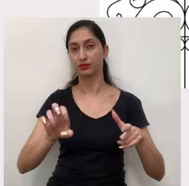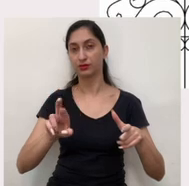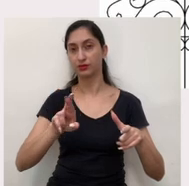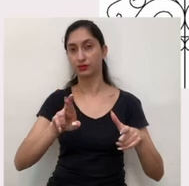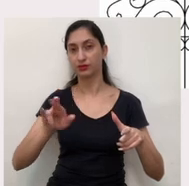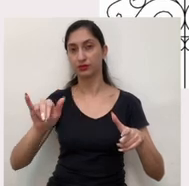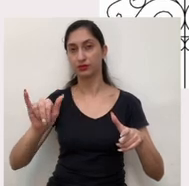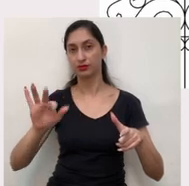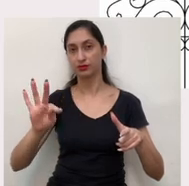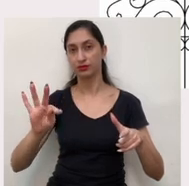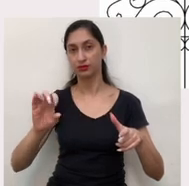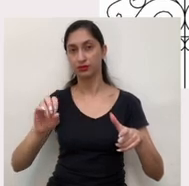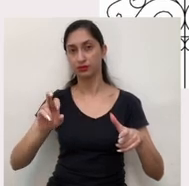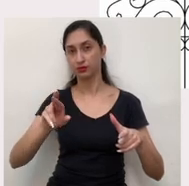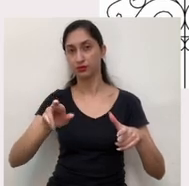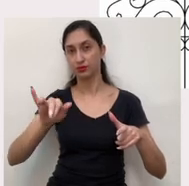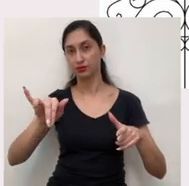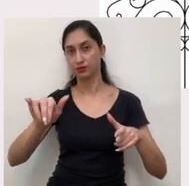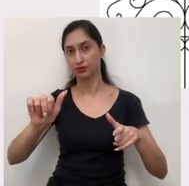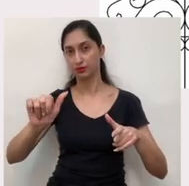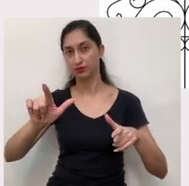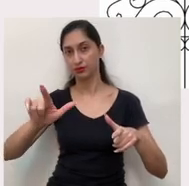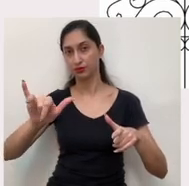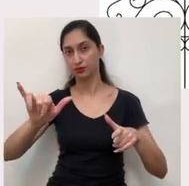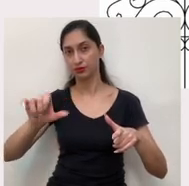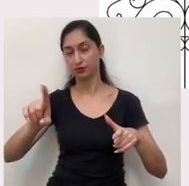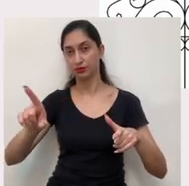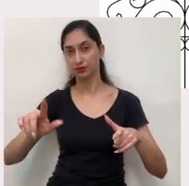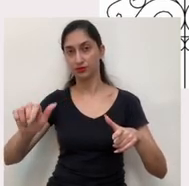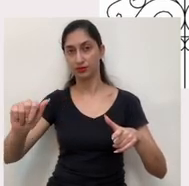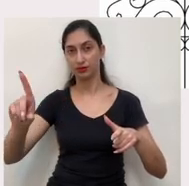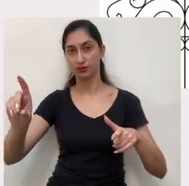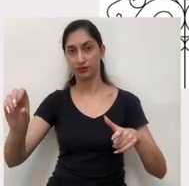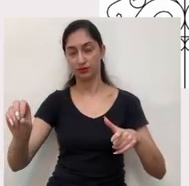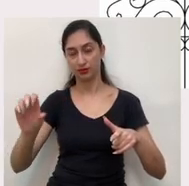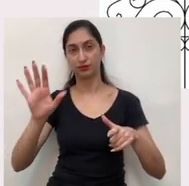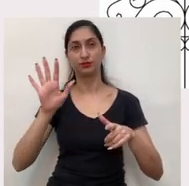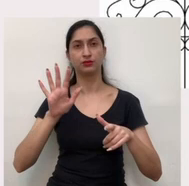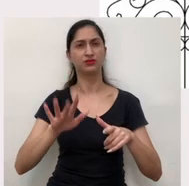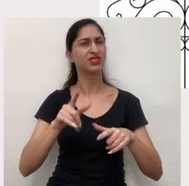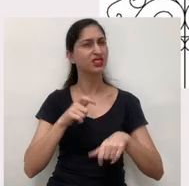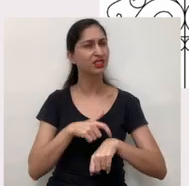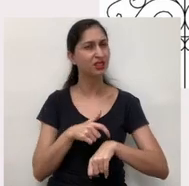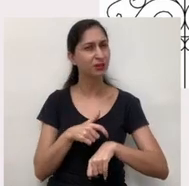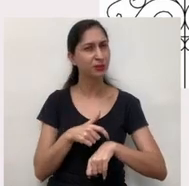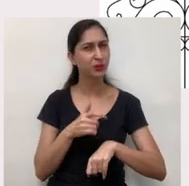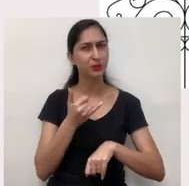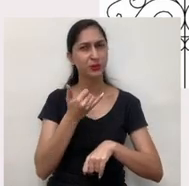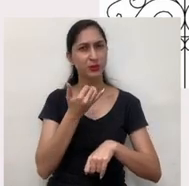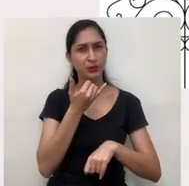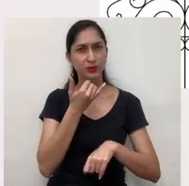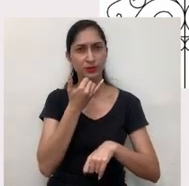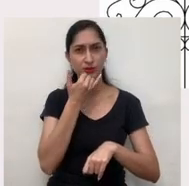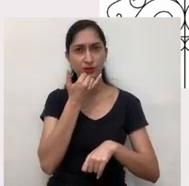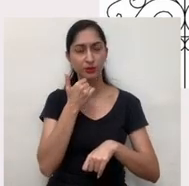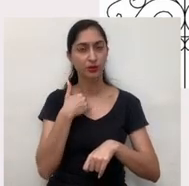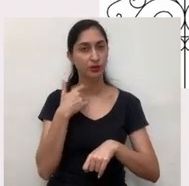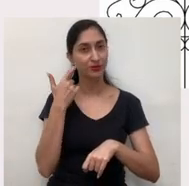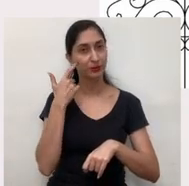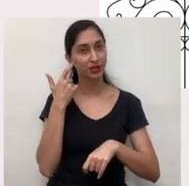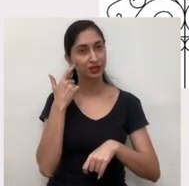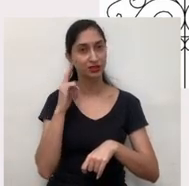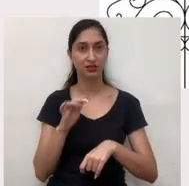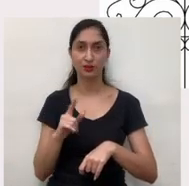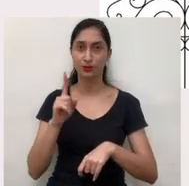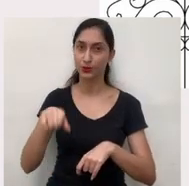Bom, essa prancha, deixa eu ver aqui. Bom, quanto tempo temos, Ana? Só para saber se eu vou pular